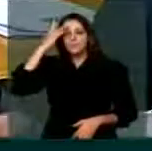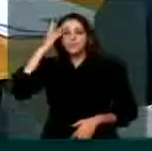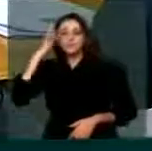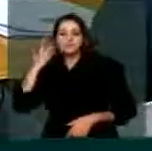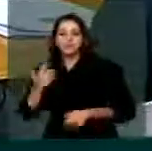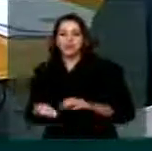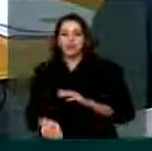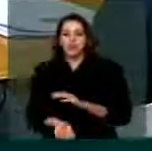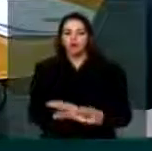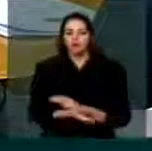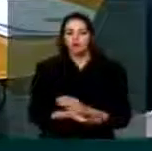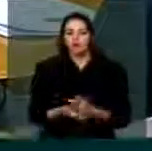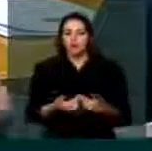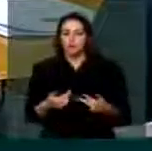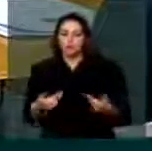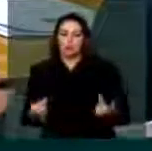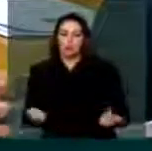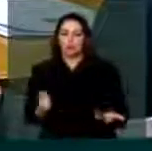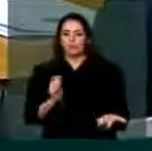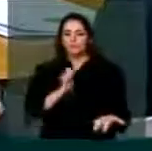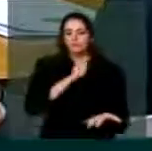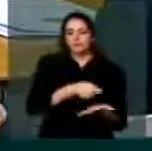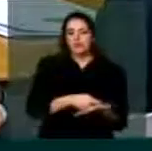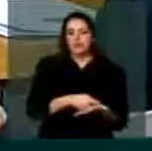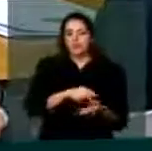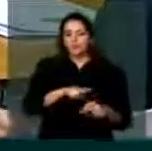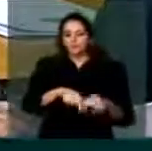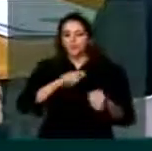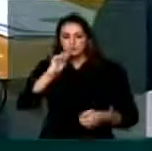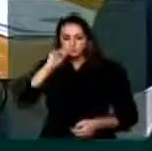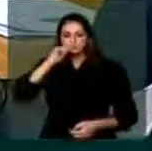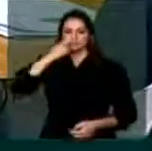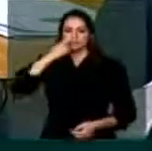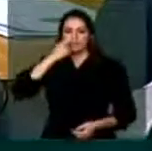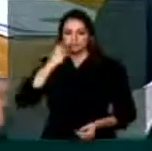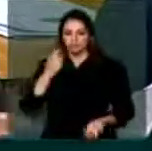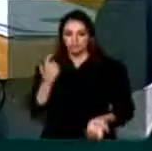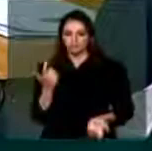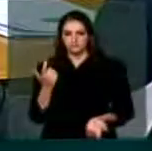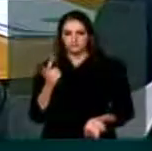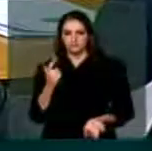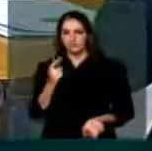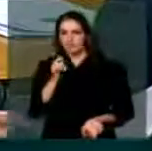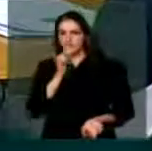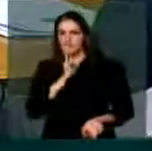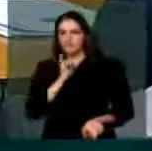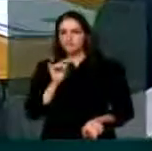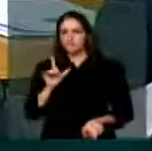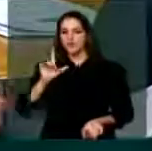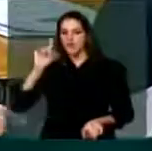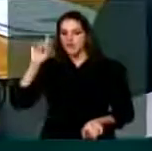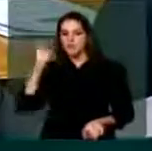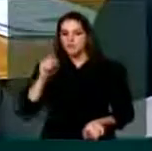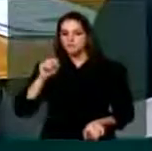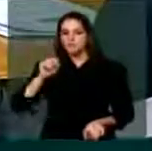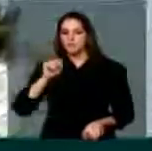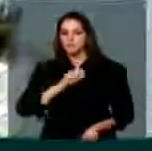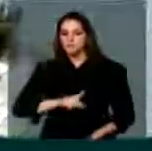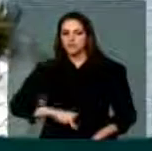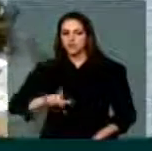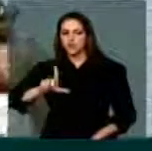fazer esse pagamento para calar o chantagista, que envolvia o ex-presidente Lula, José Dirceu, Gilberto